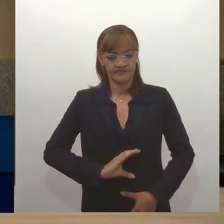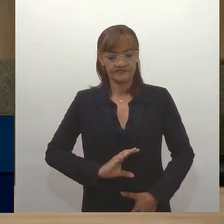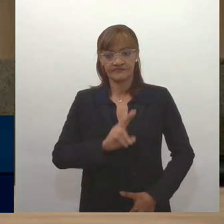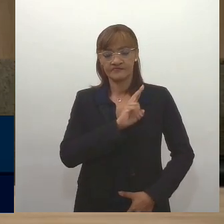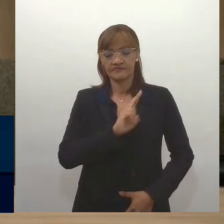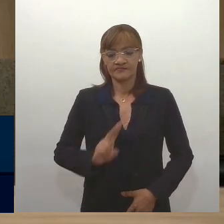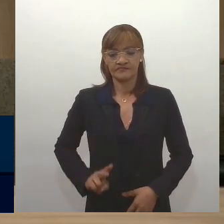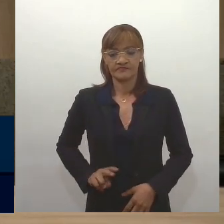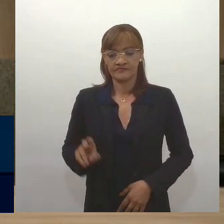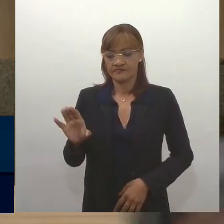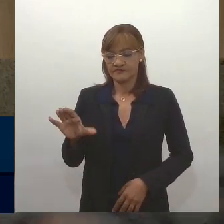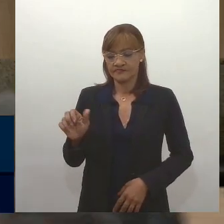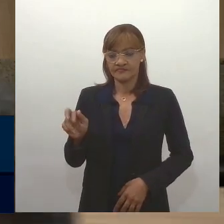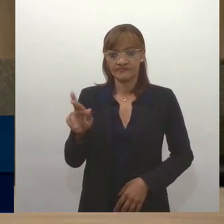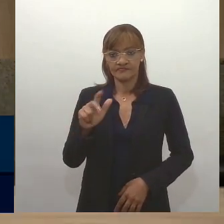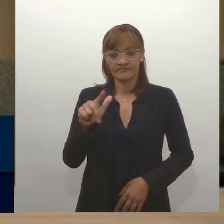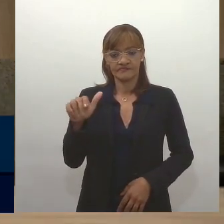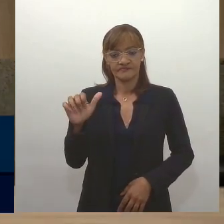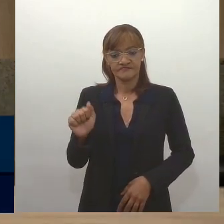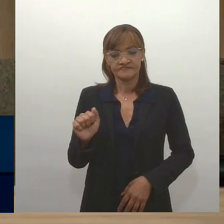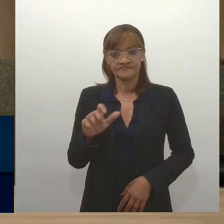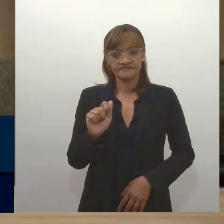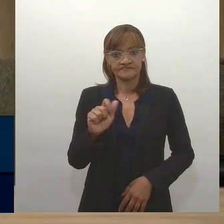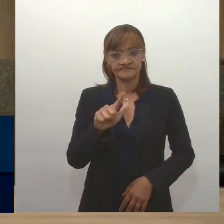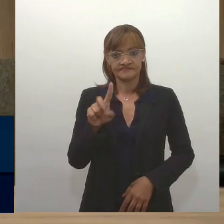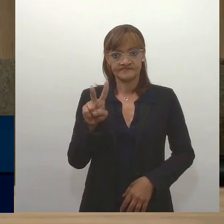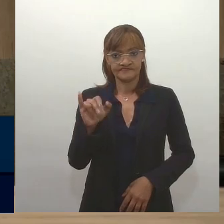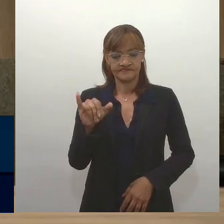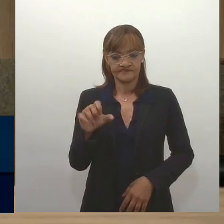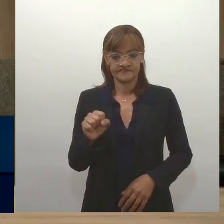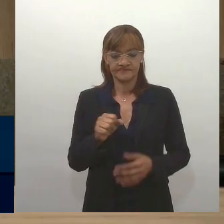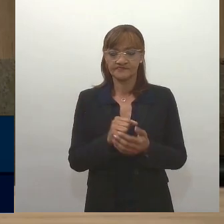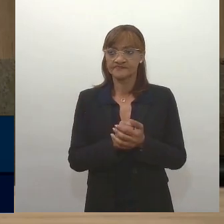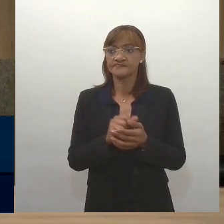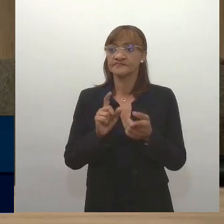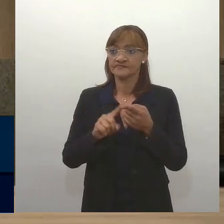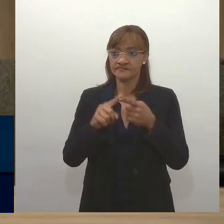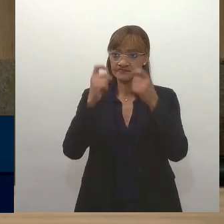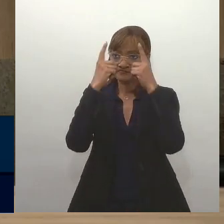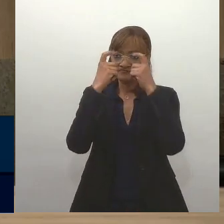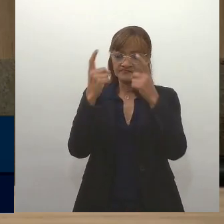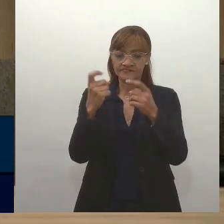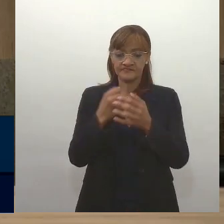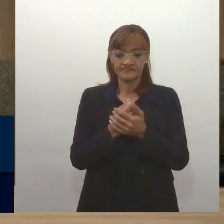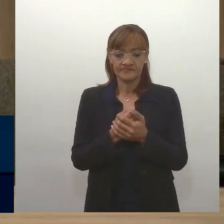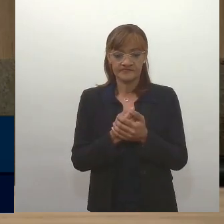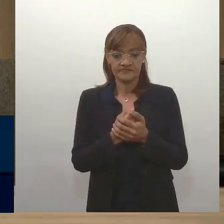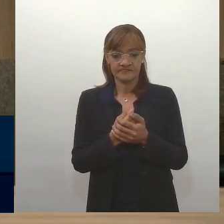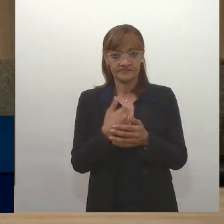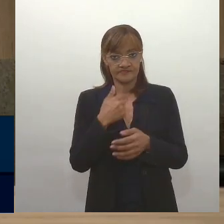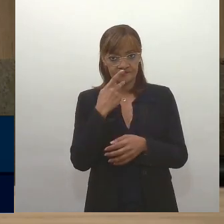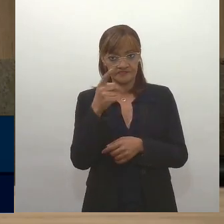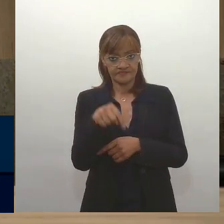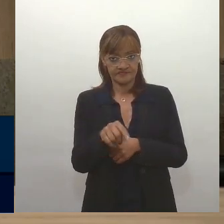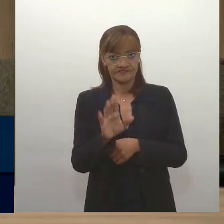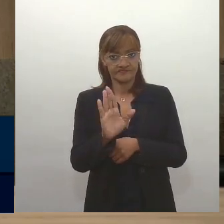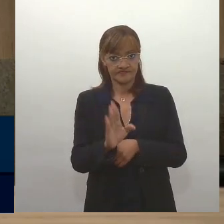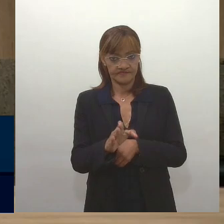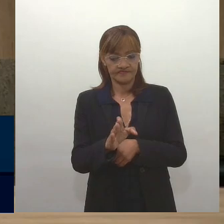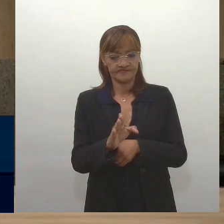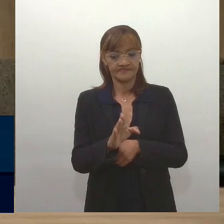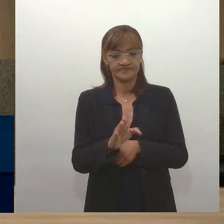violência que nós trouxemos aqui na Tribuna e na nessa em virtude dessa